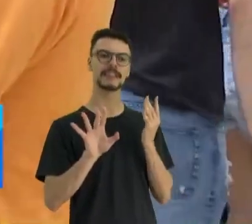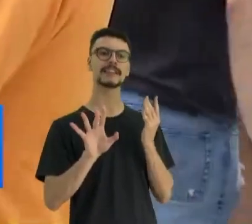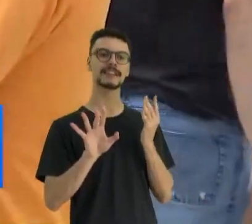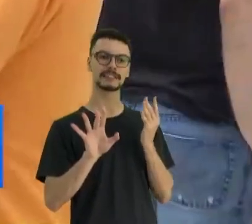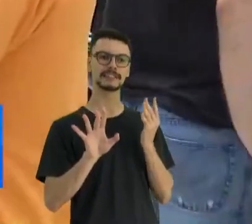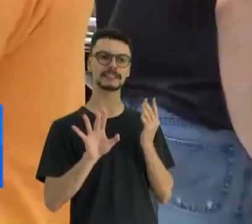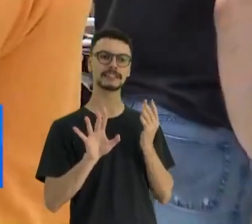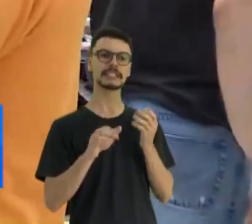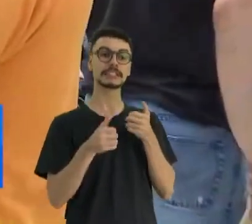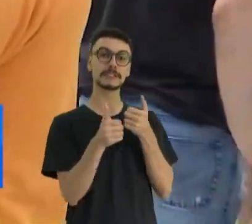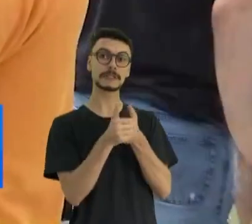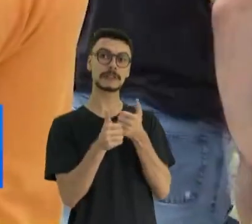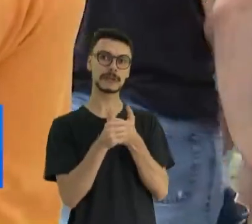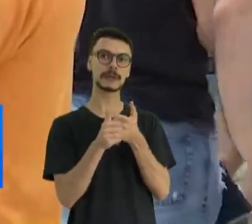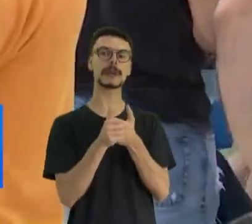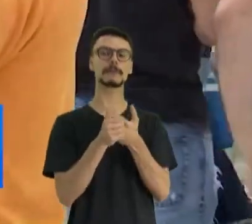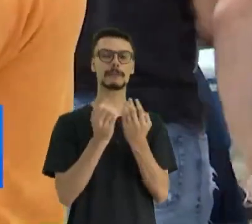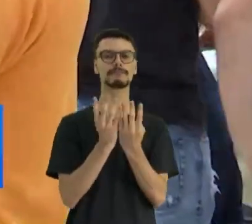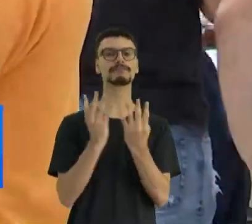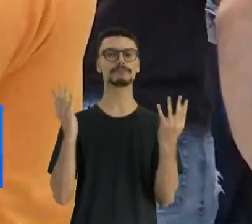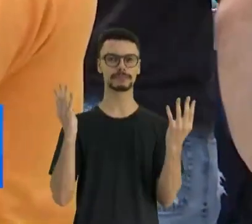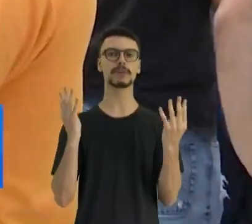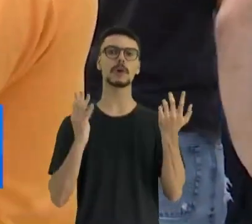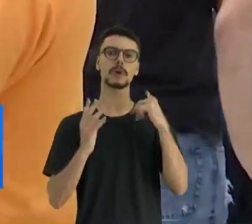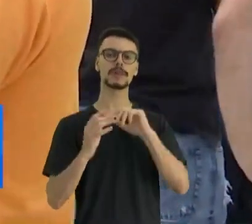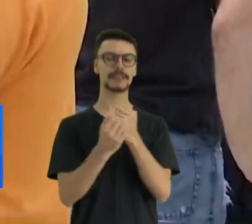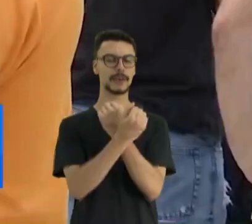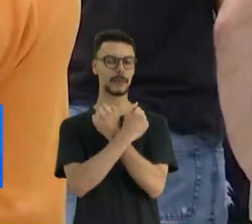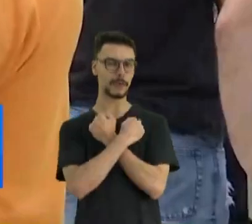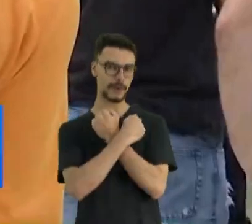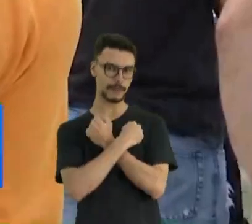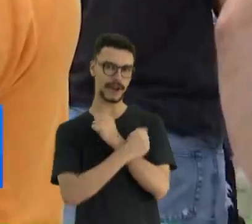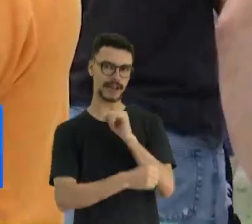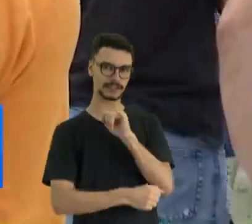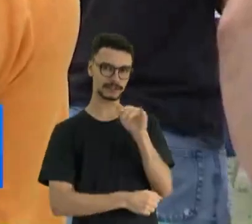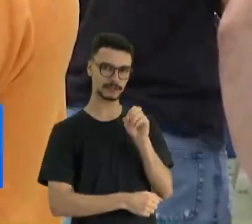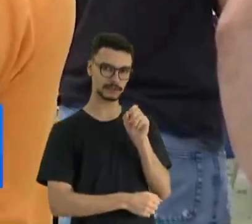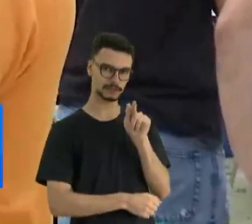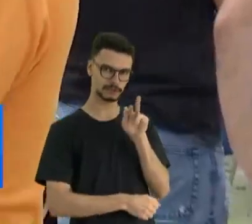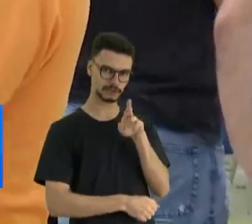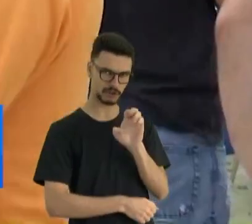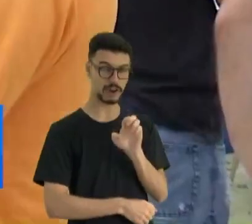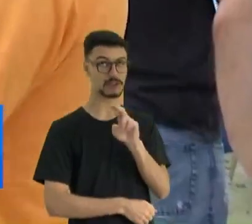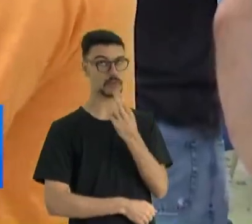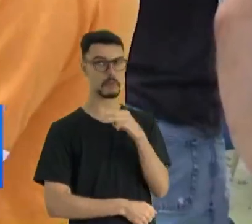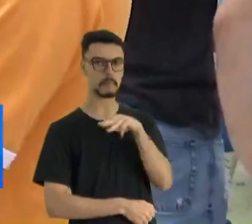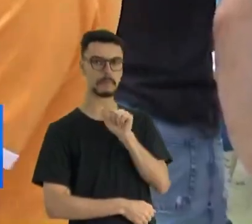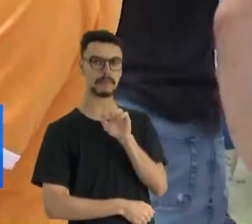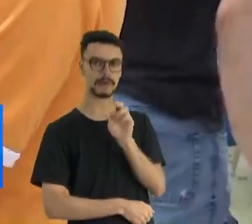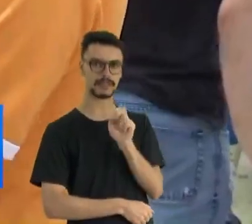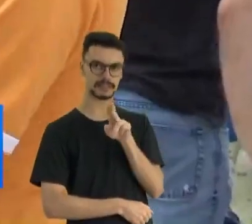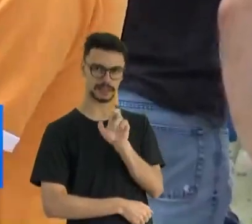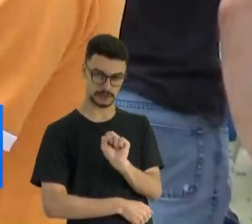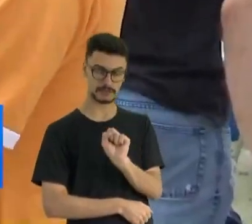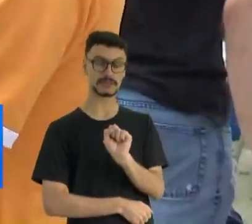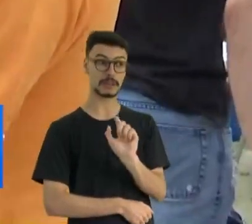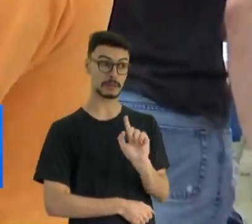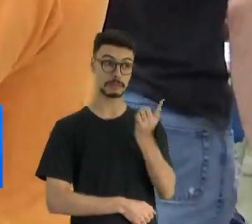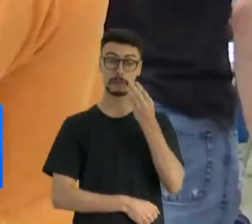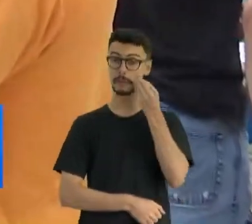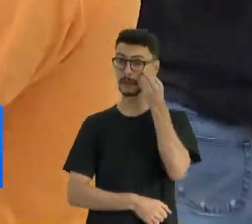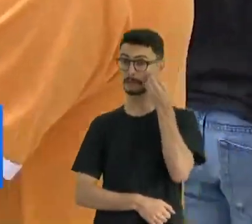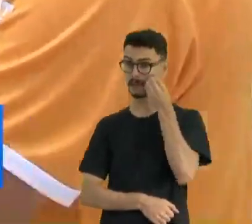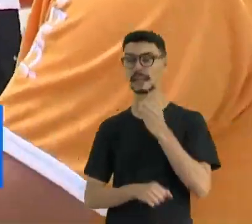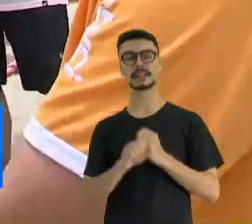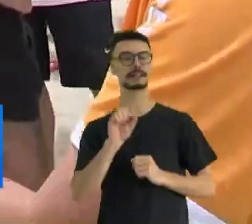chegar o máximo possível mais cedo pra gente conseguir um abraço do Jorge, né? Do Matheus, tudo bem? Luana, é a primeira vez que você vai ver o show do Jorge e